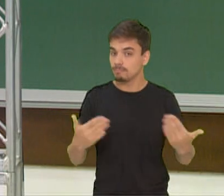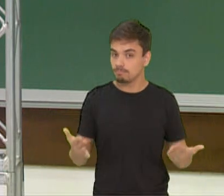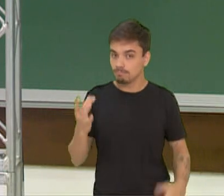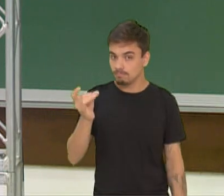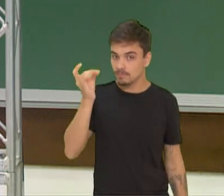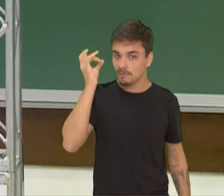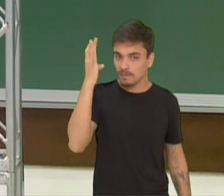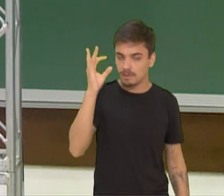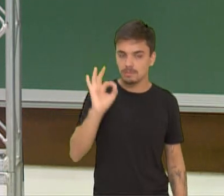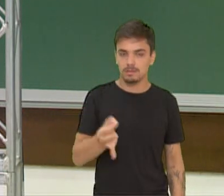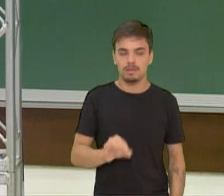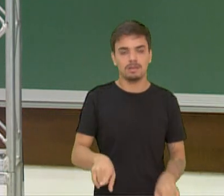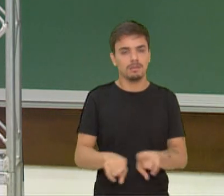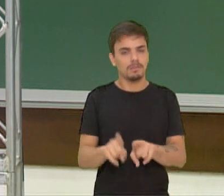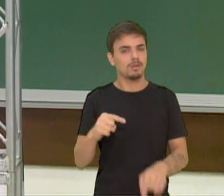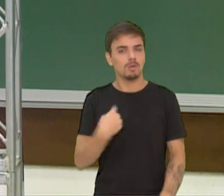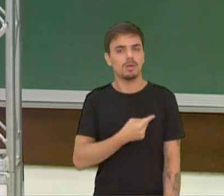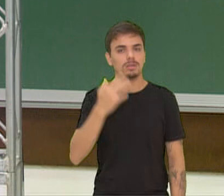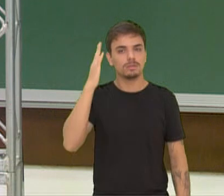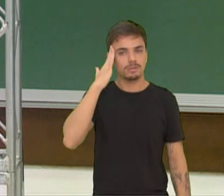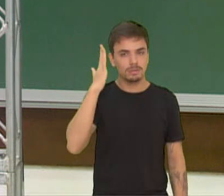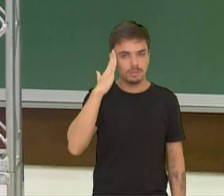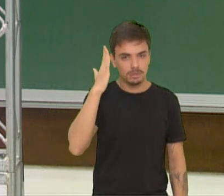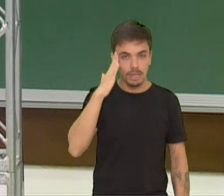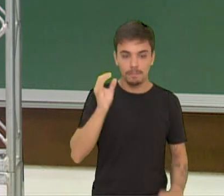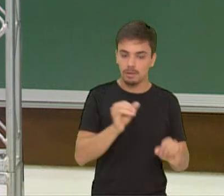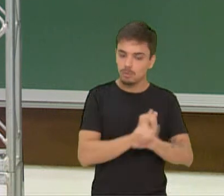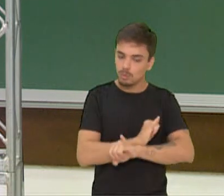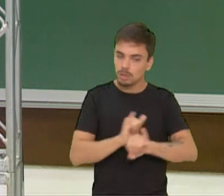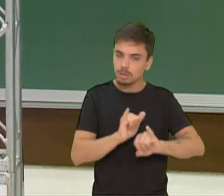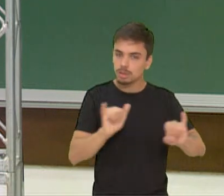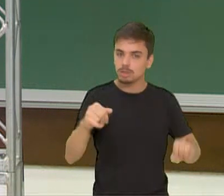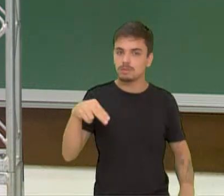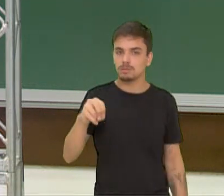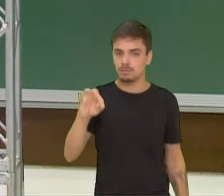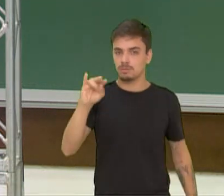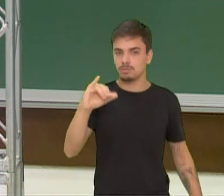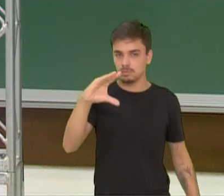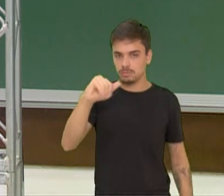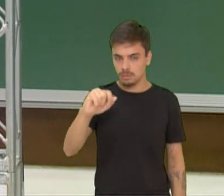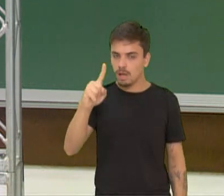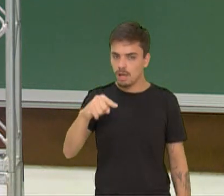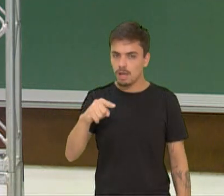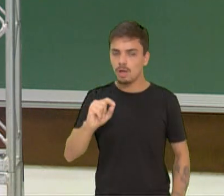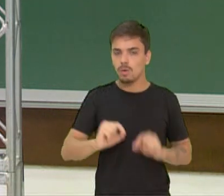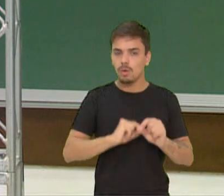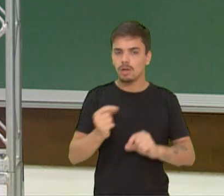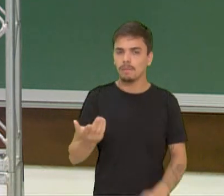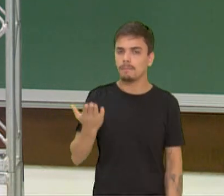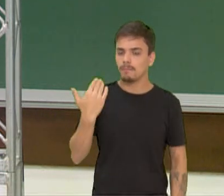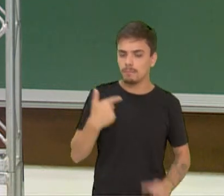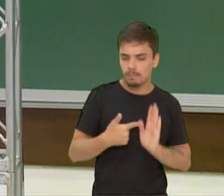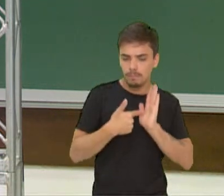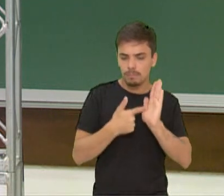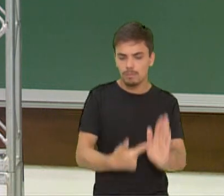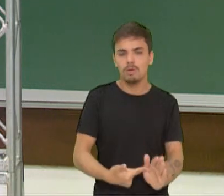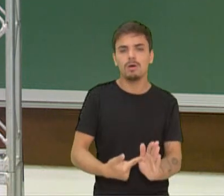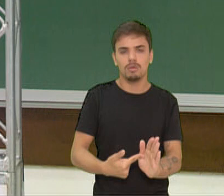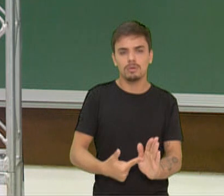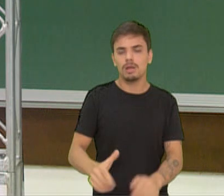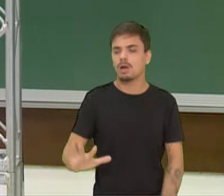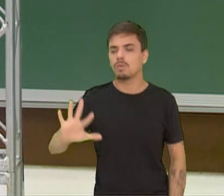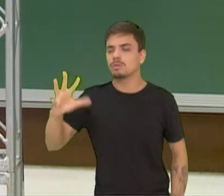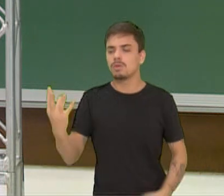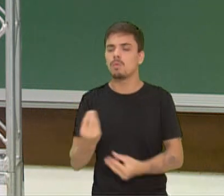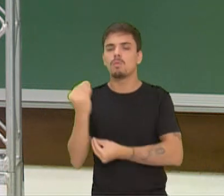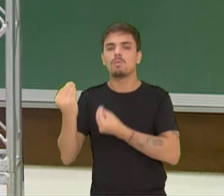Facinho, né, pessoal? Nós sabemos que a notícia, ela é imparcial. É passado para a gente como a coisa aconteceu,